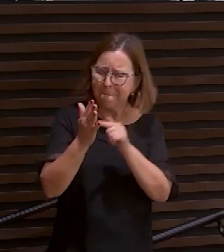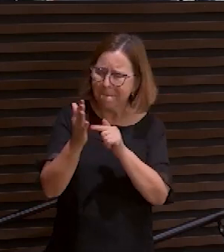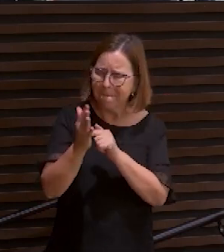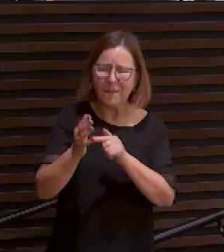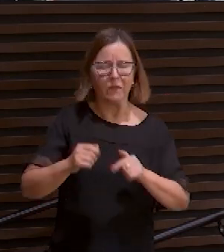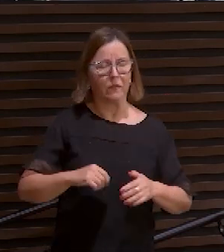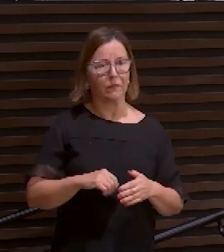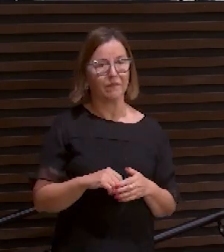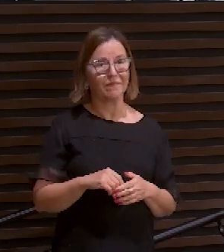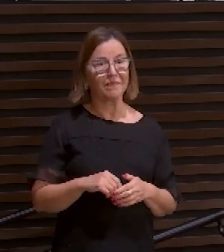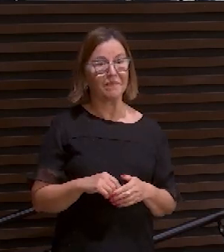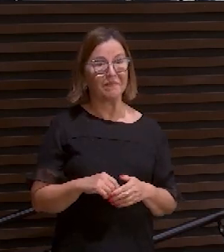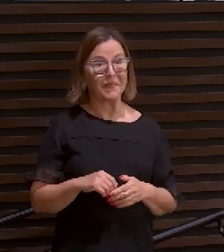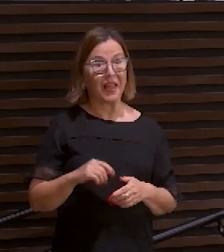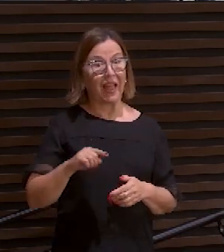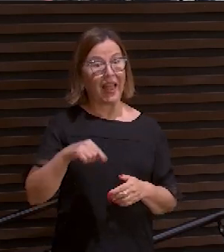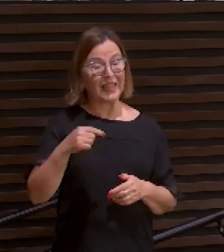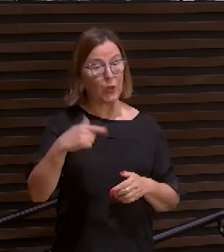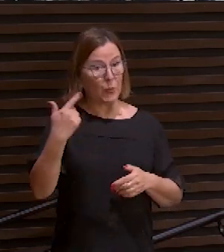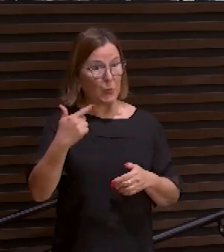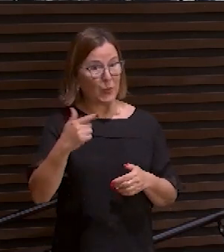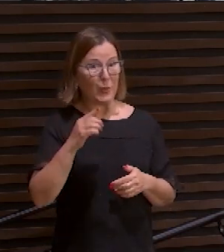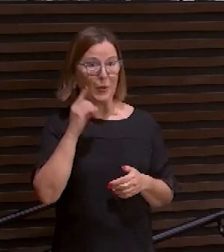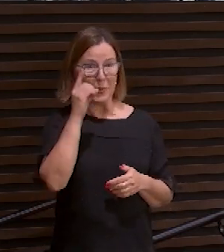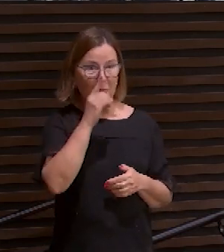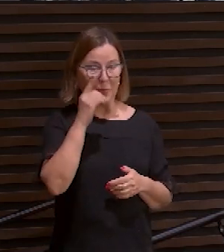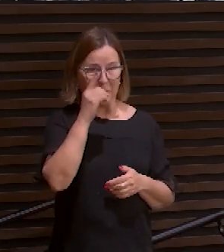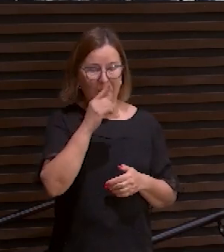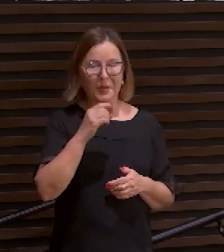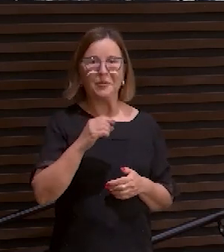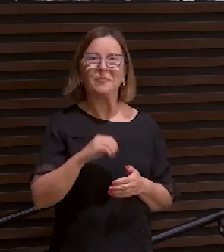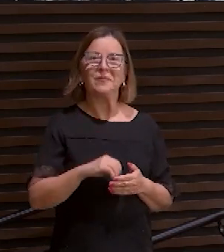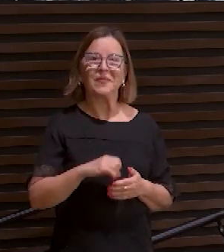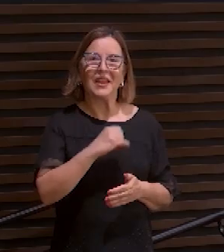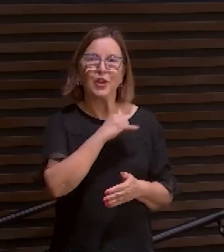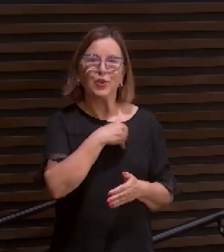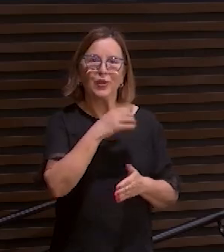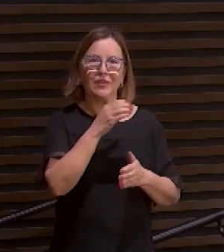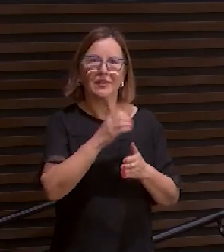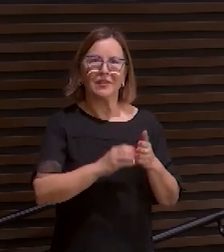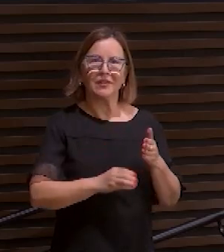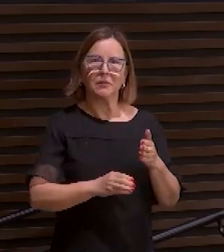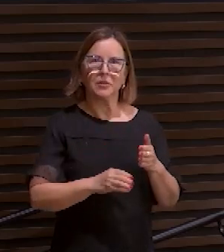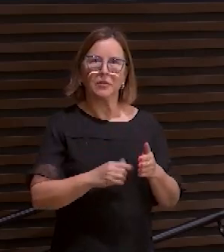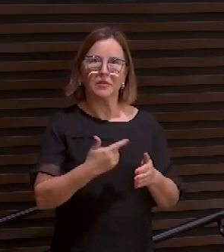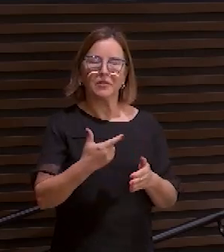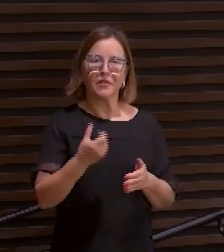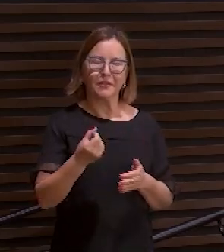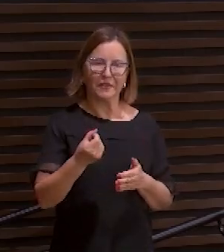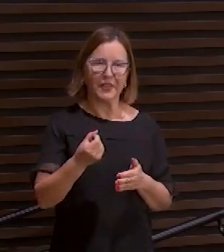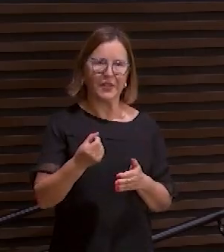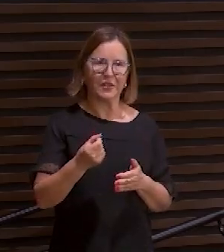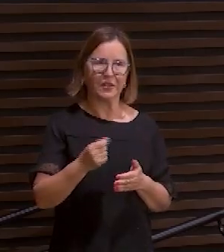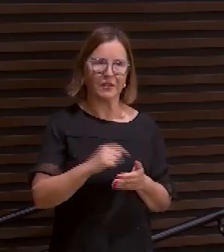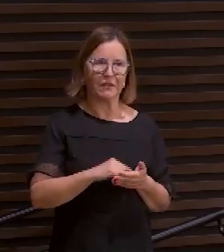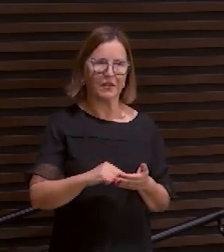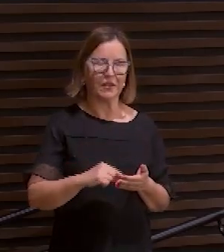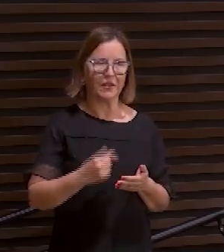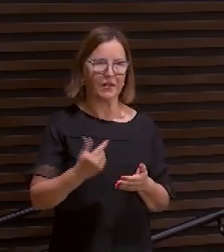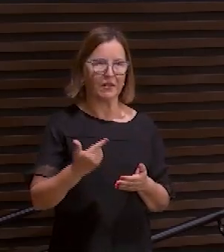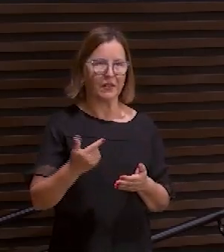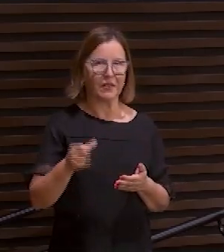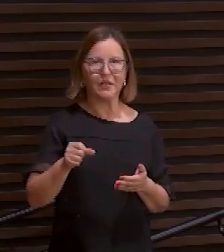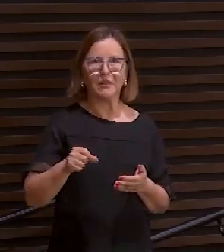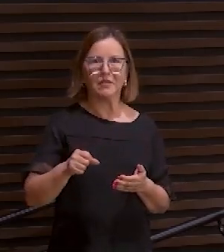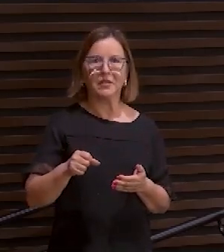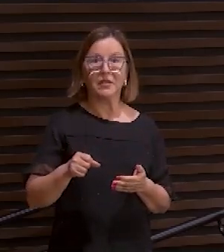olhada em João capítulo 20, verso 29. Quando Jesus aparece